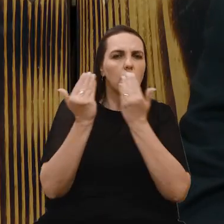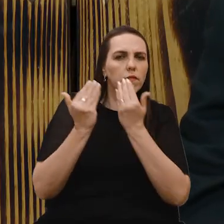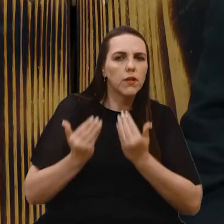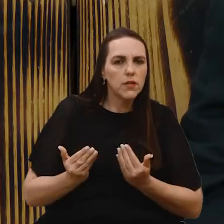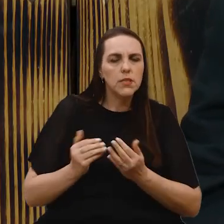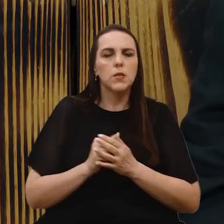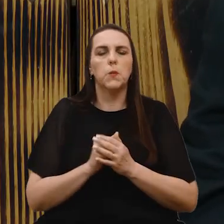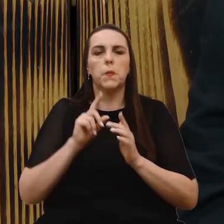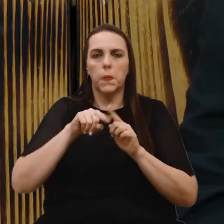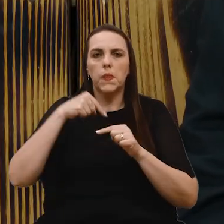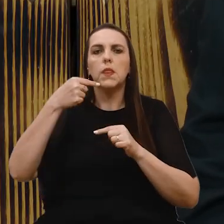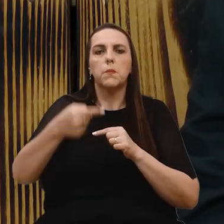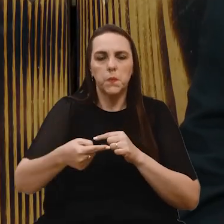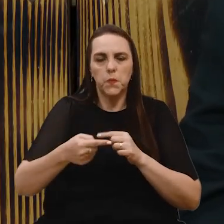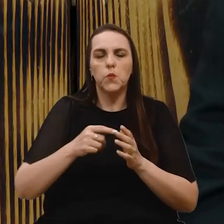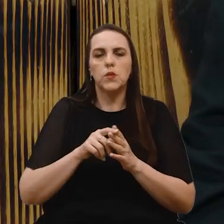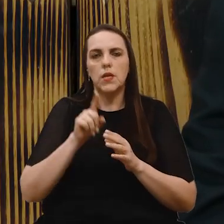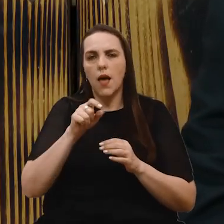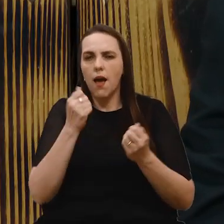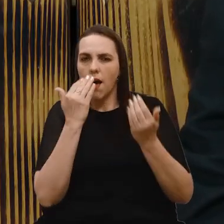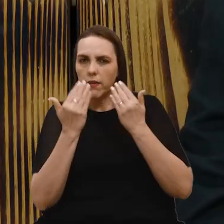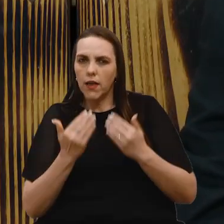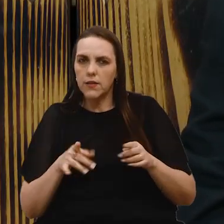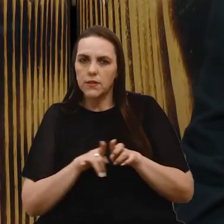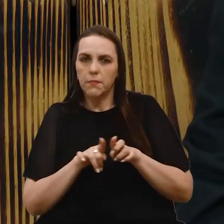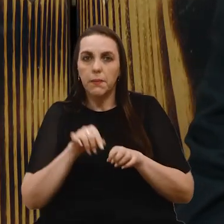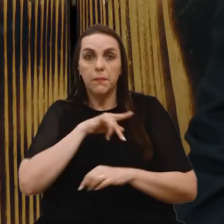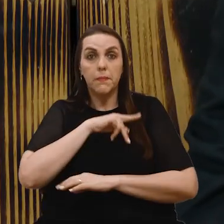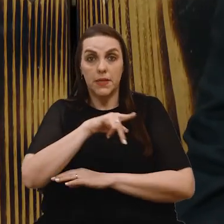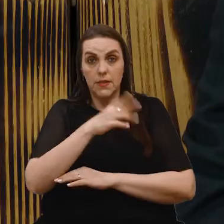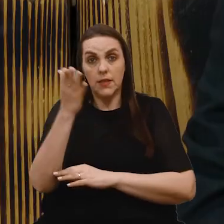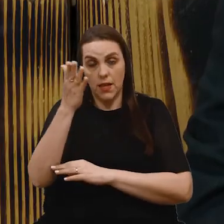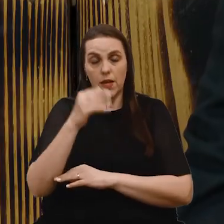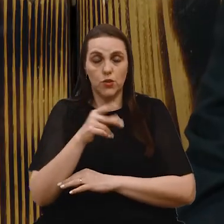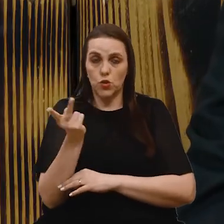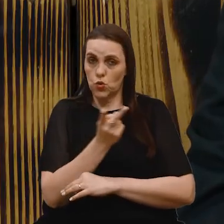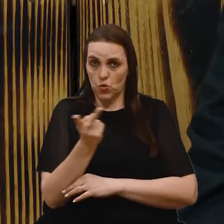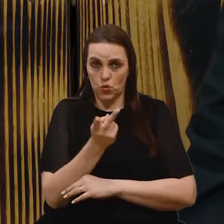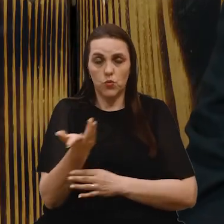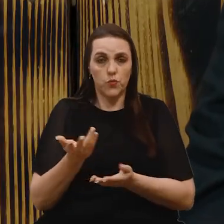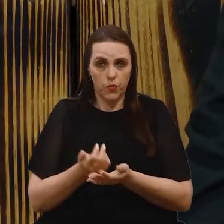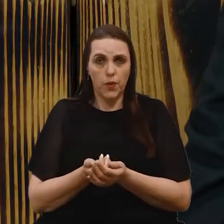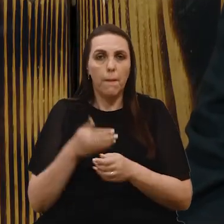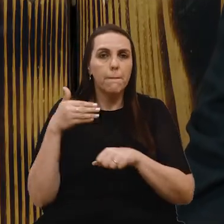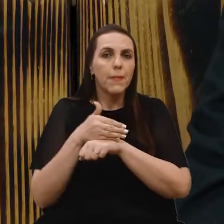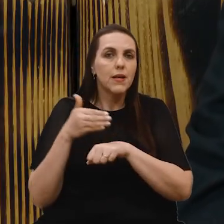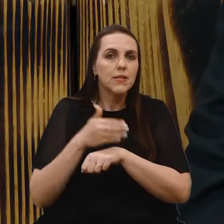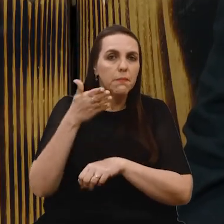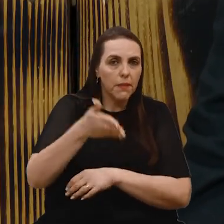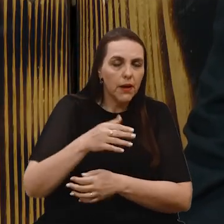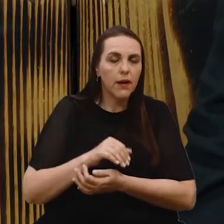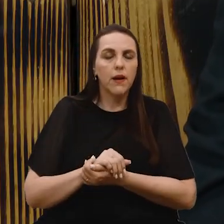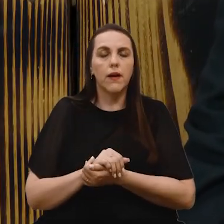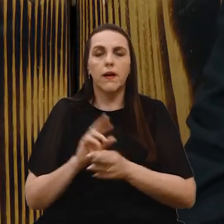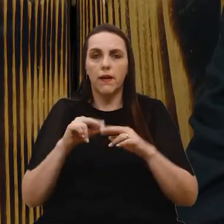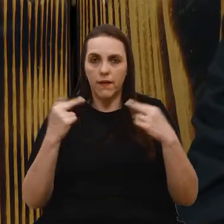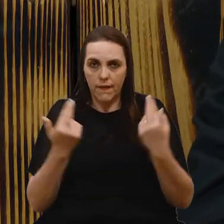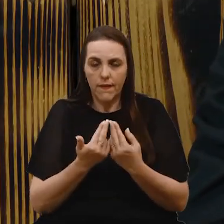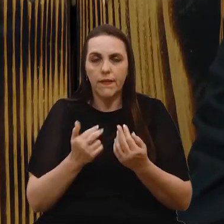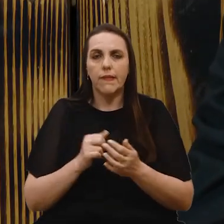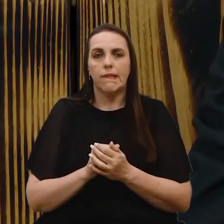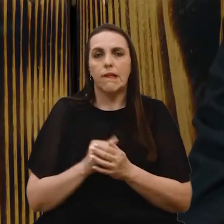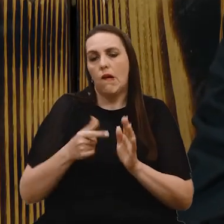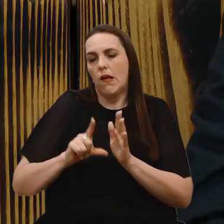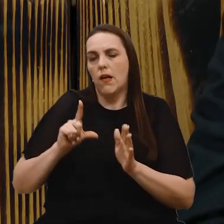senhora avalia? E depois, por extensão, essa análise também do presidente Bertotto e do presidente Petrini, que participaram dessas